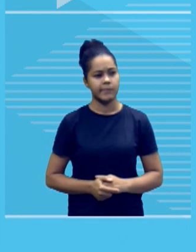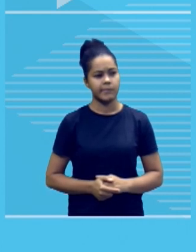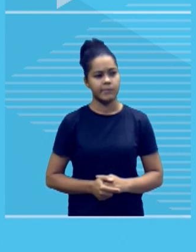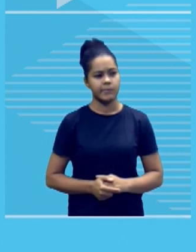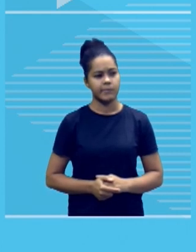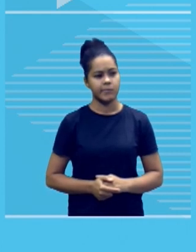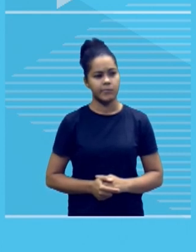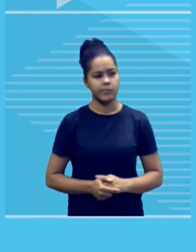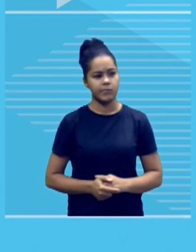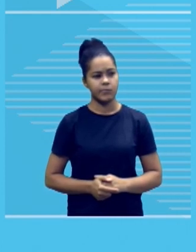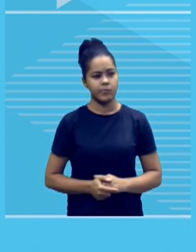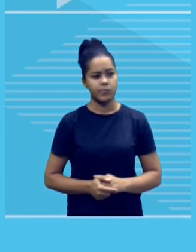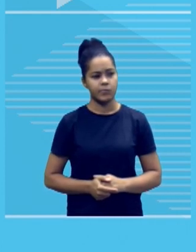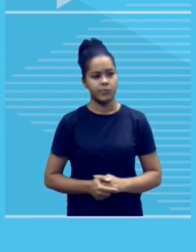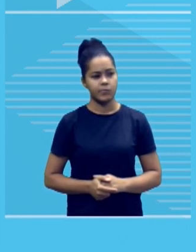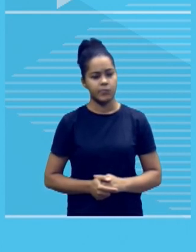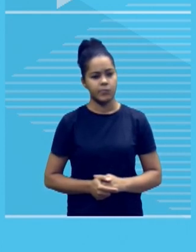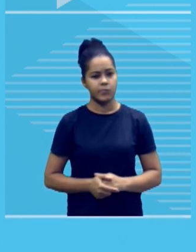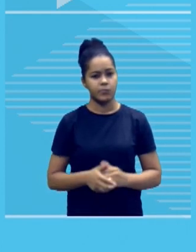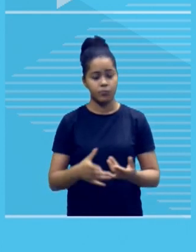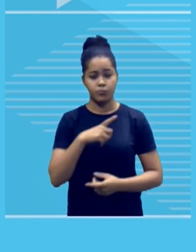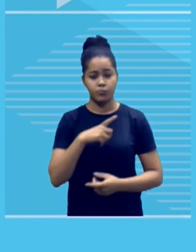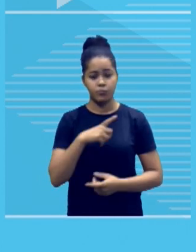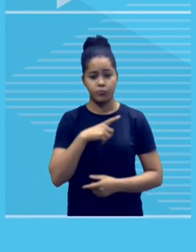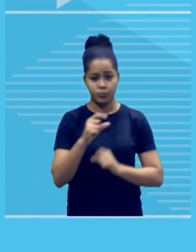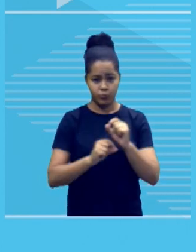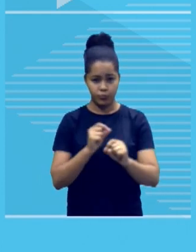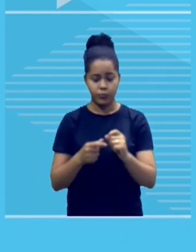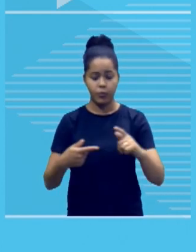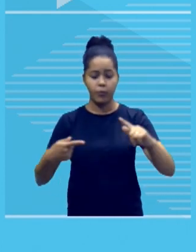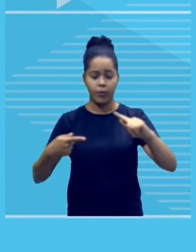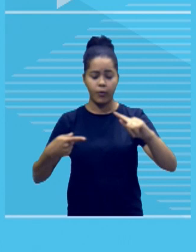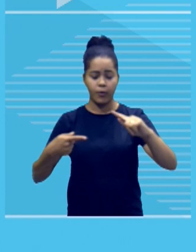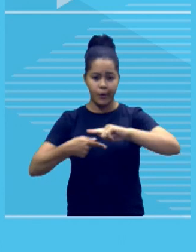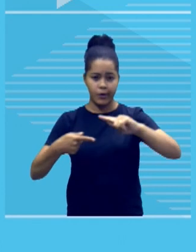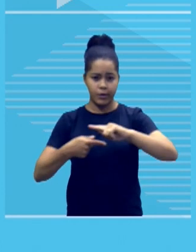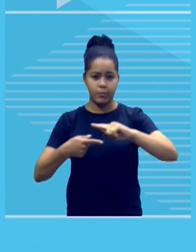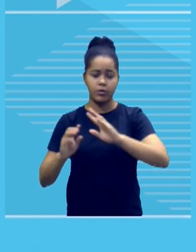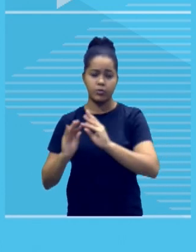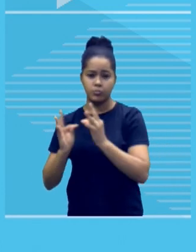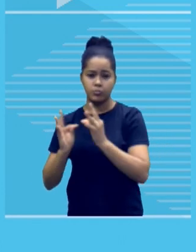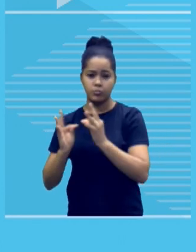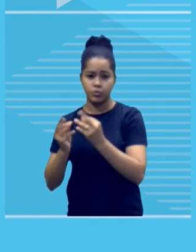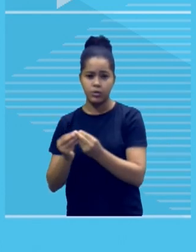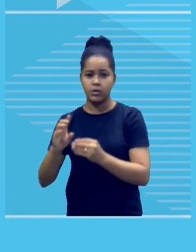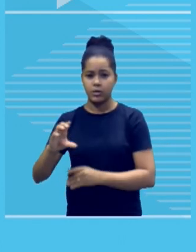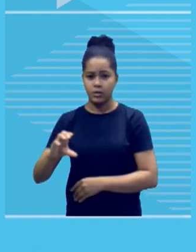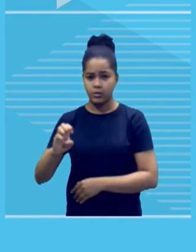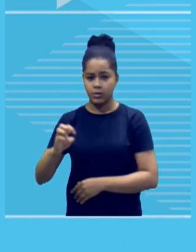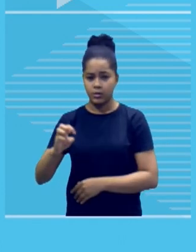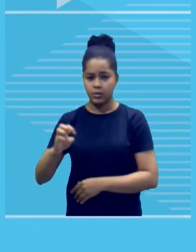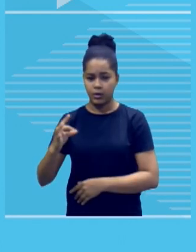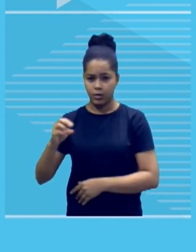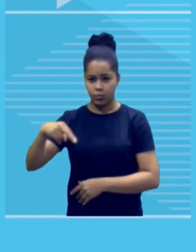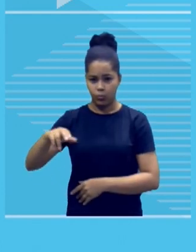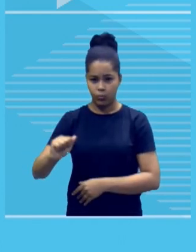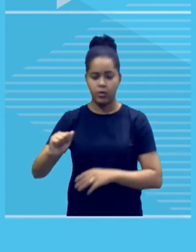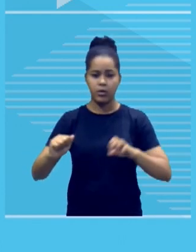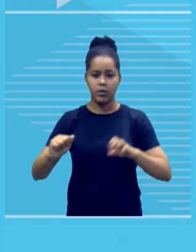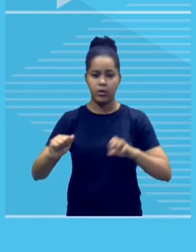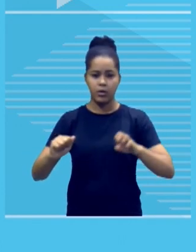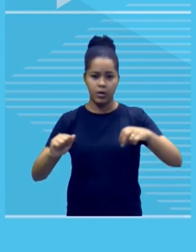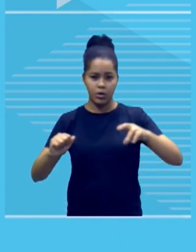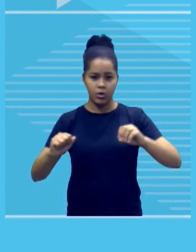Isto é equilíbrio Entre uma cetona e um enol em meio aquoso Observe que o átomo de hidrogênio